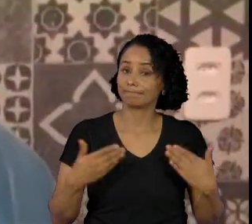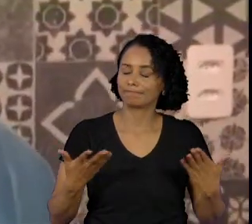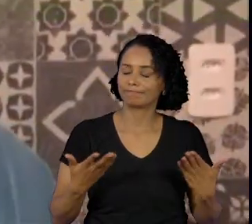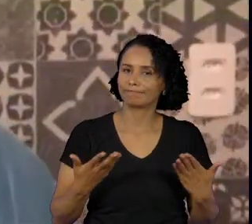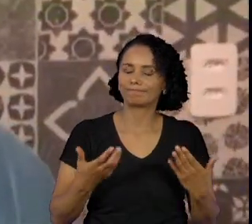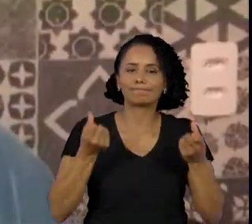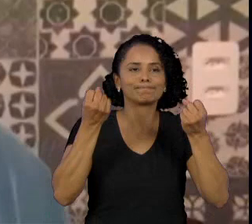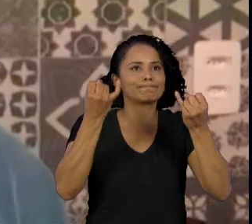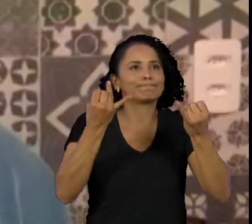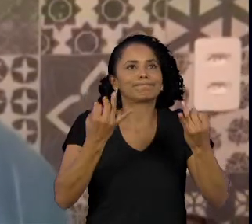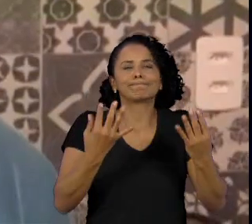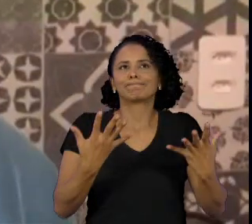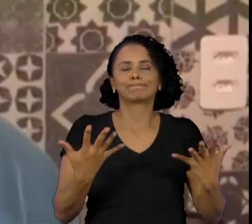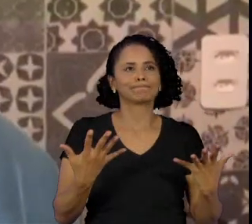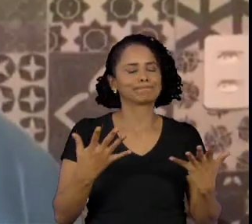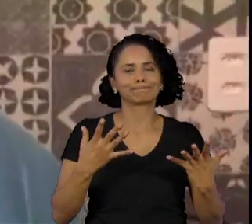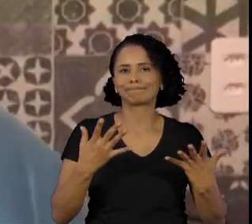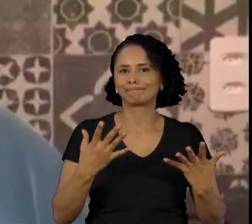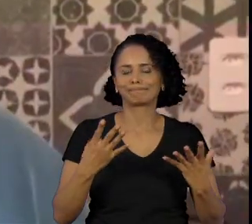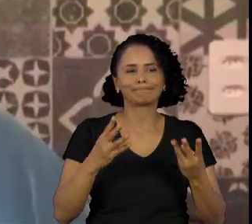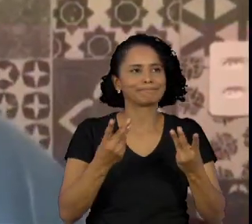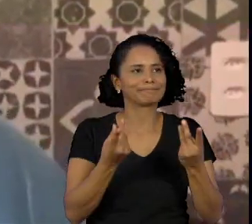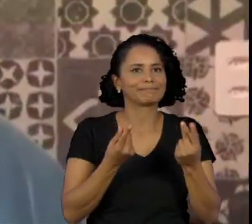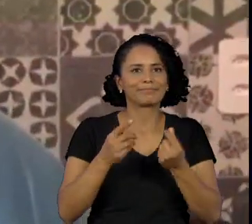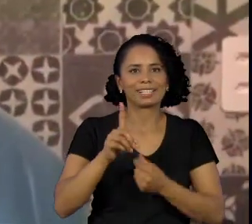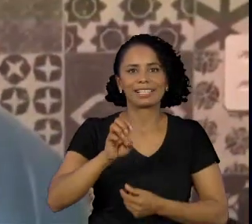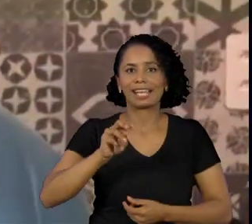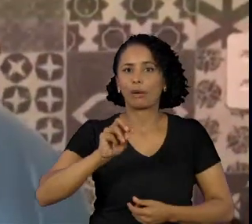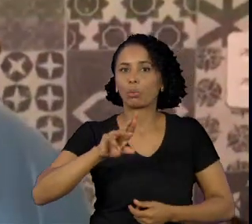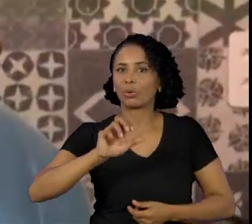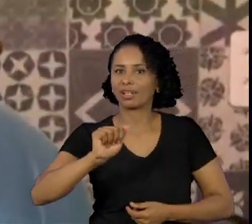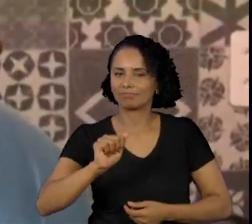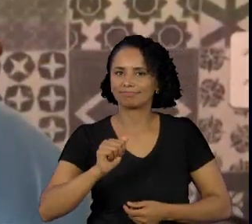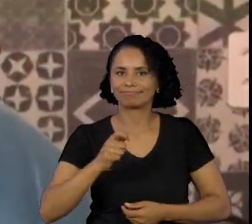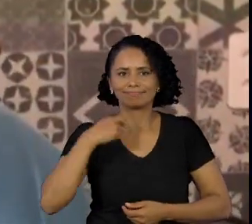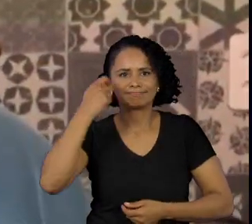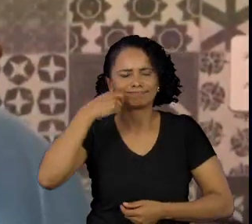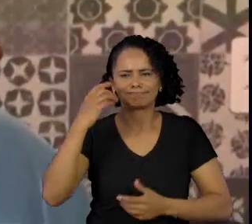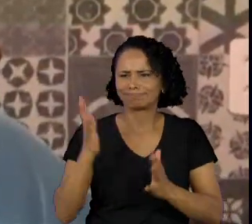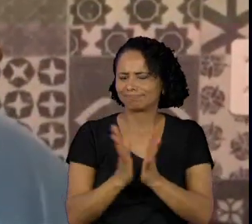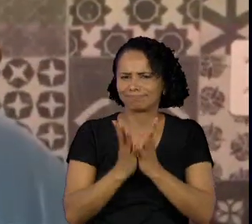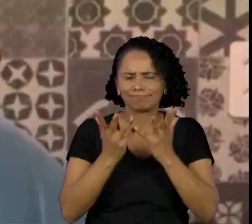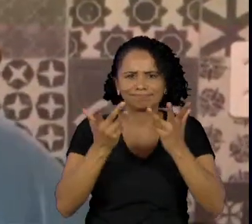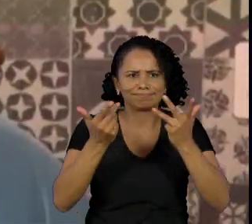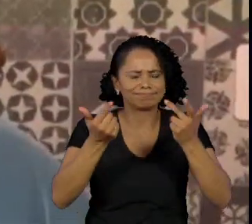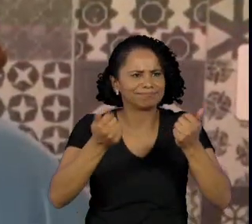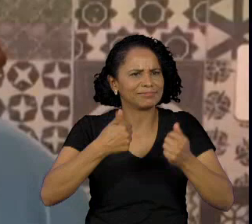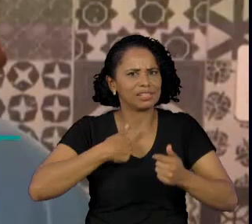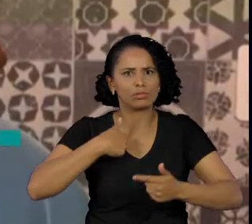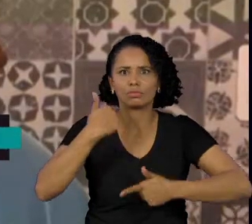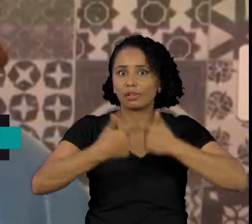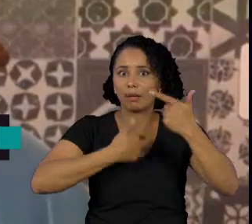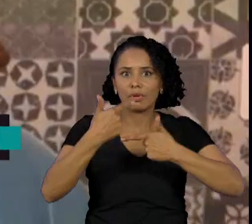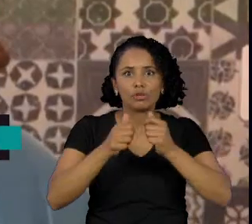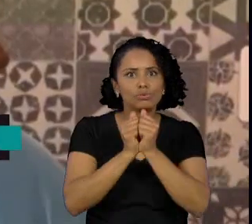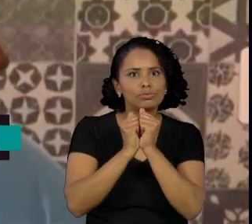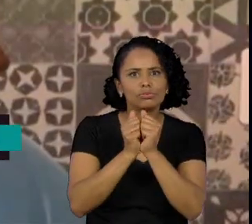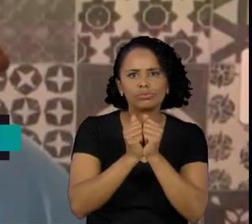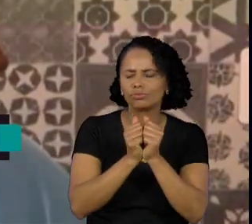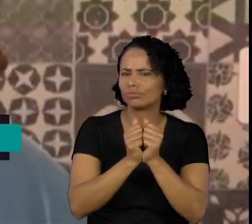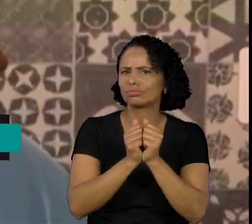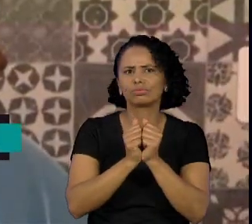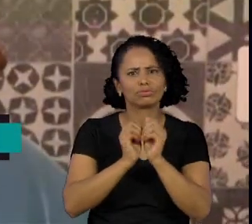Débora Falabella, né? Uma atriz incrível, uma das melhores atrizes que eu já trabalhei,